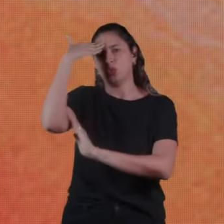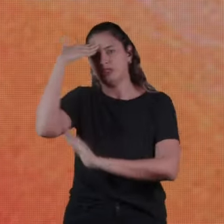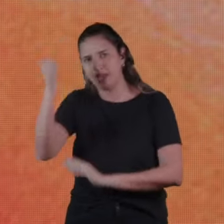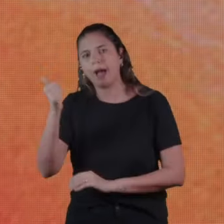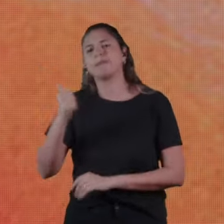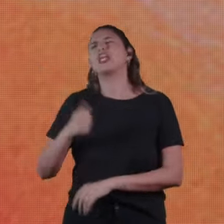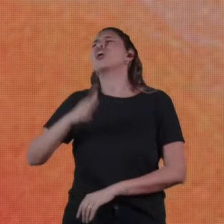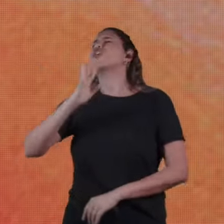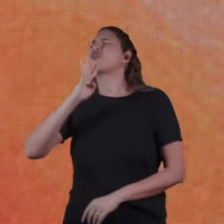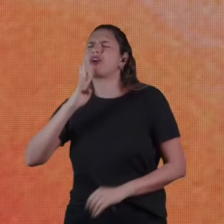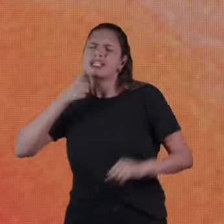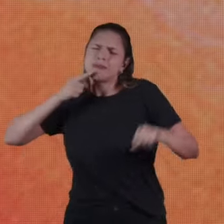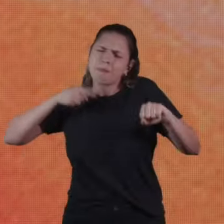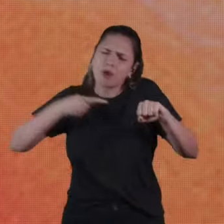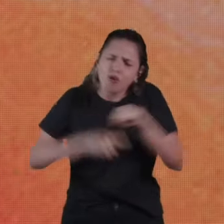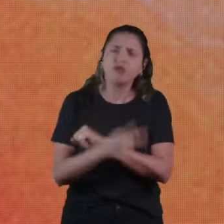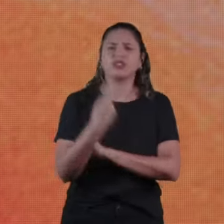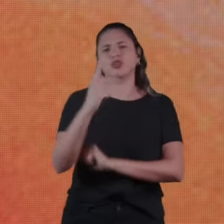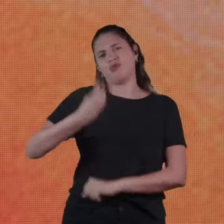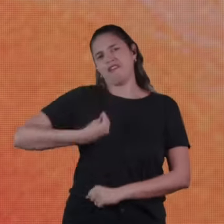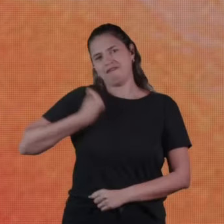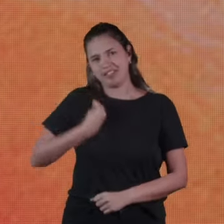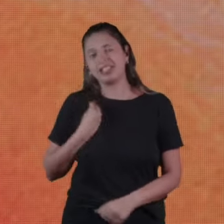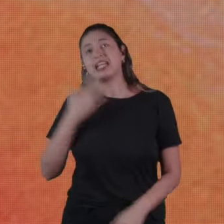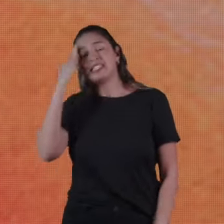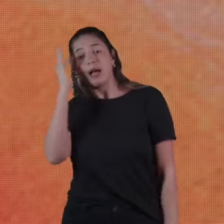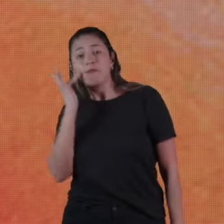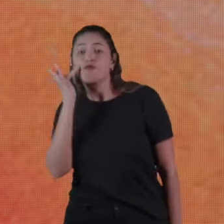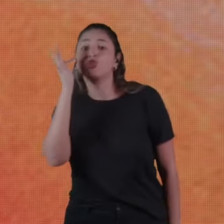Conhece o teu coração, conhece todas as coisas, conhece o teu futuro.